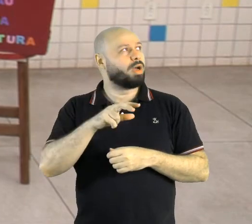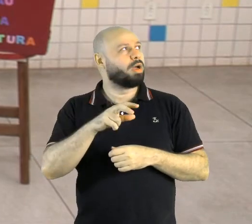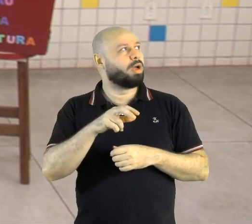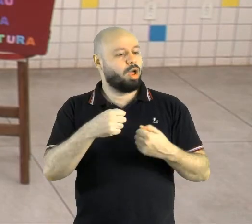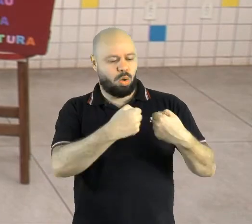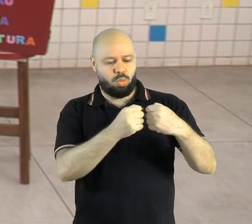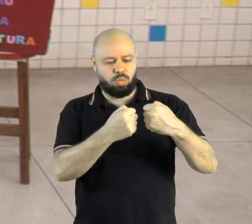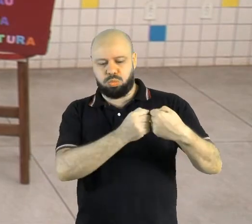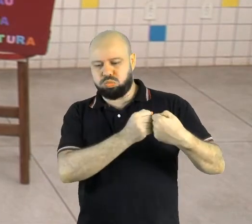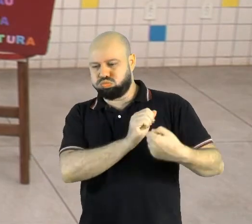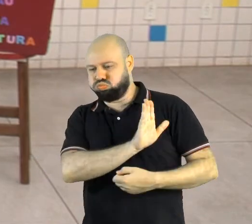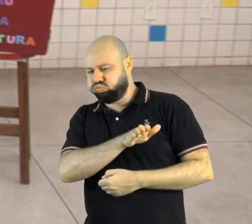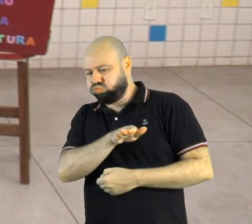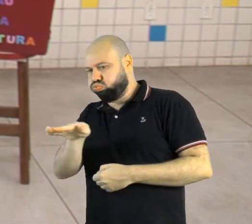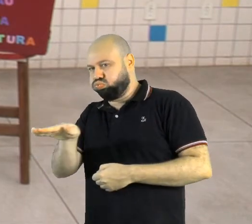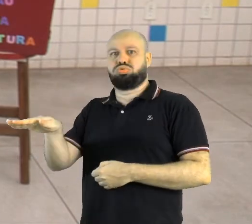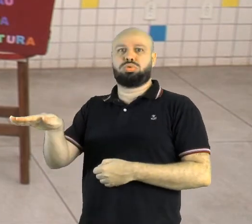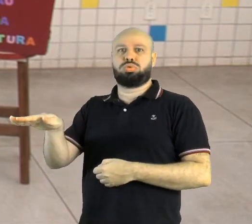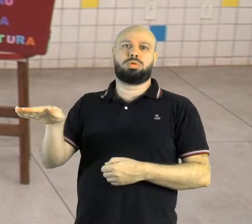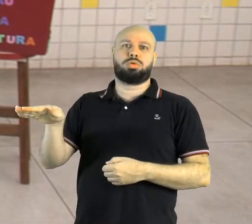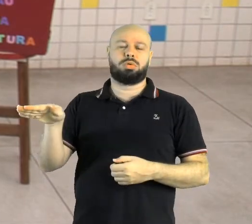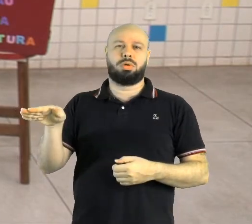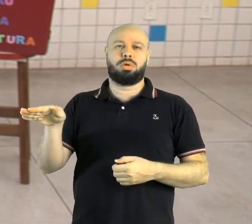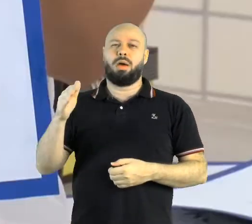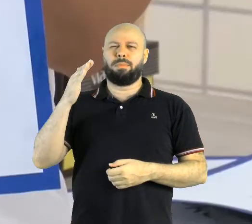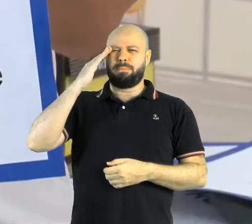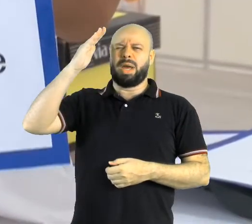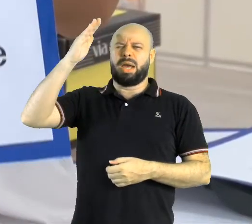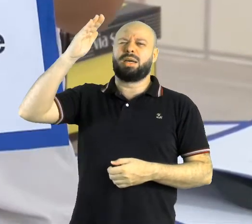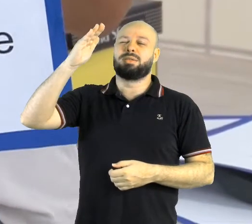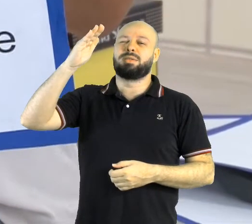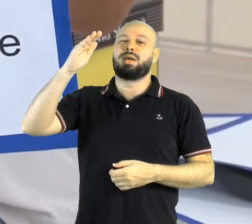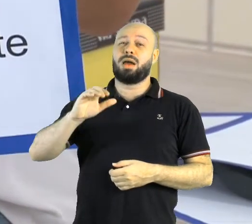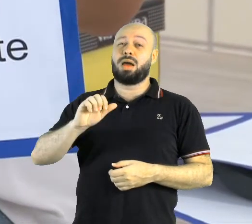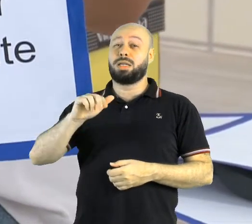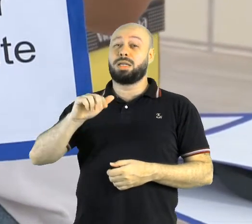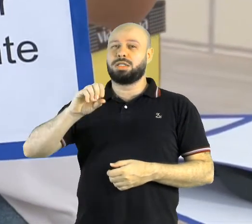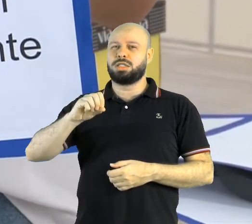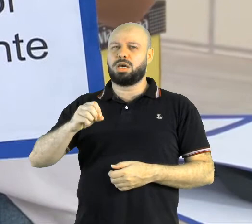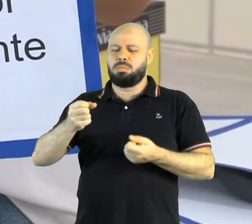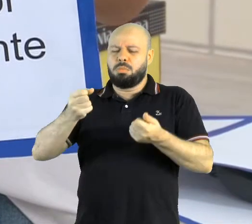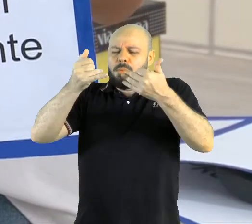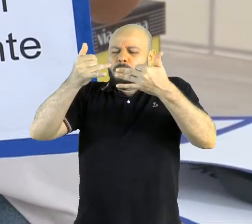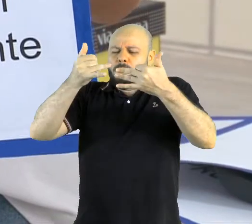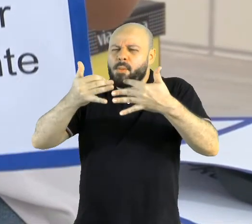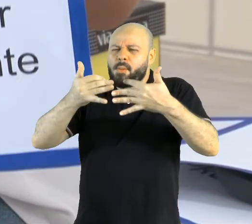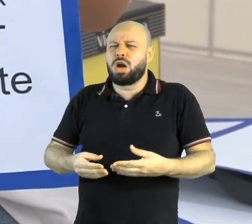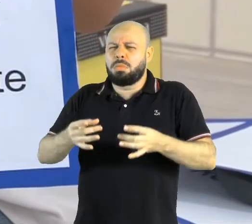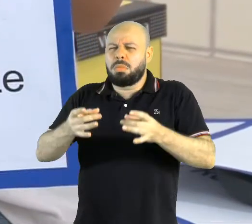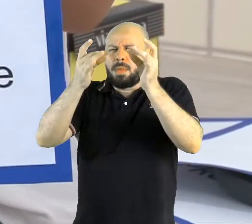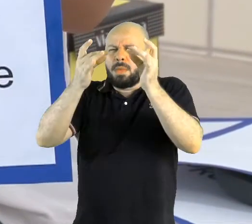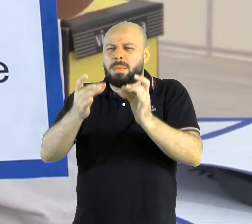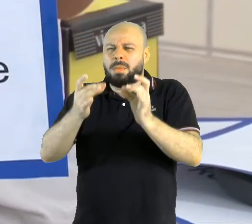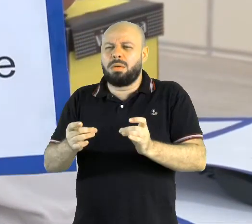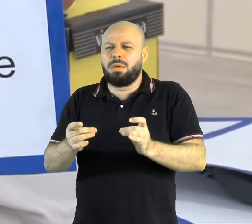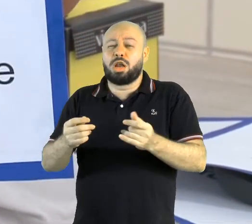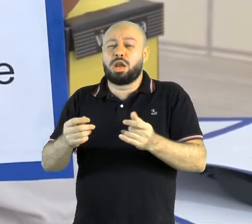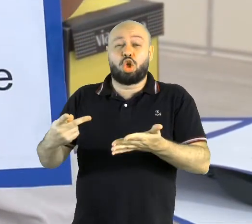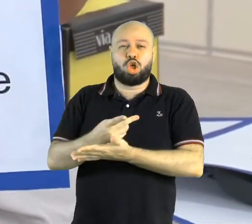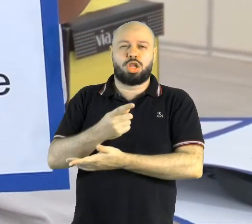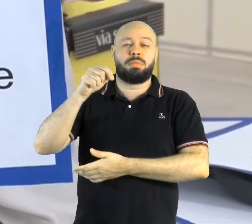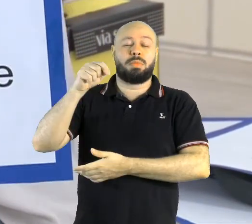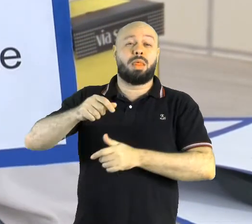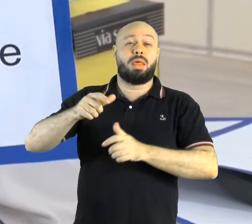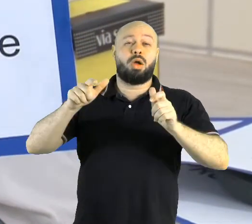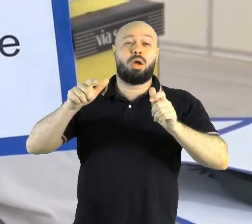ônibus tinha passado. Então, olha só, vai priorizar as ações de descrição do lugar. Você vai dizer realmente o que aconteceu, que lugar que